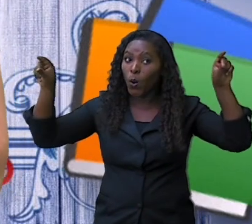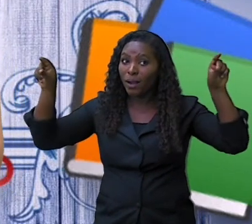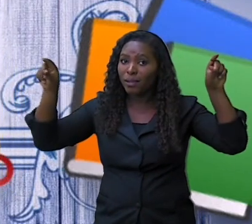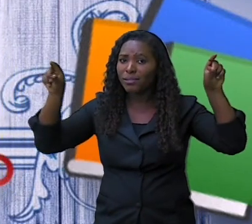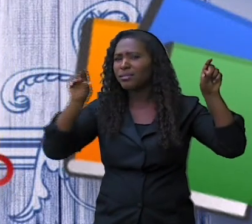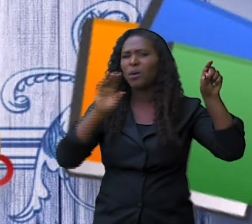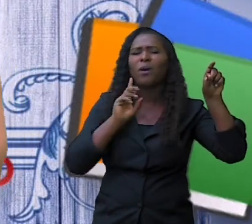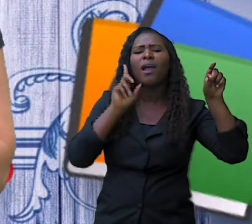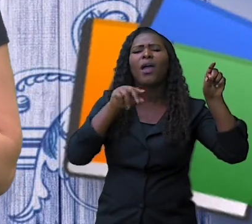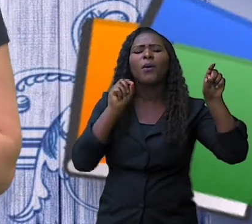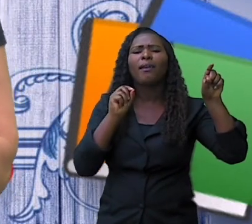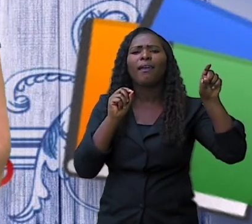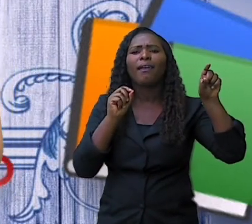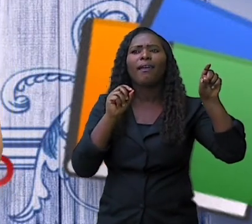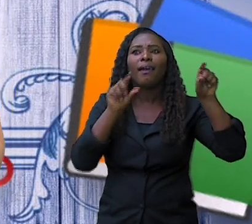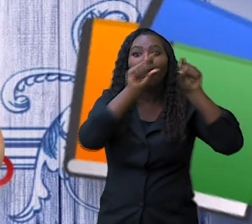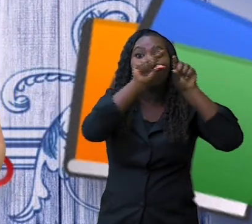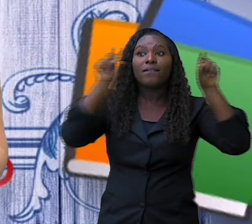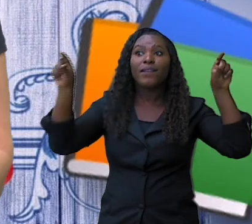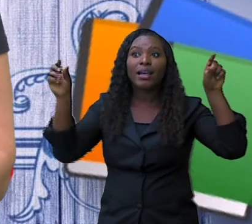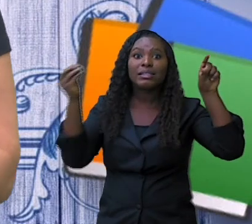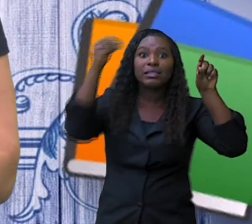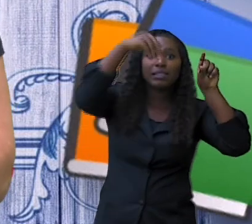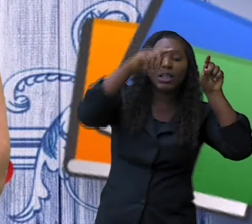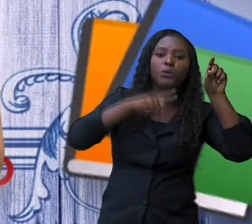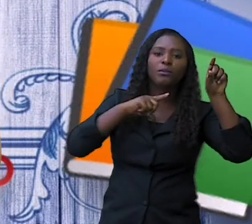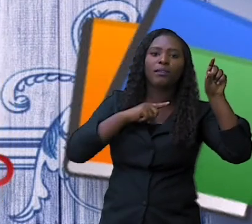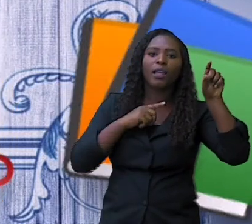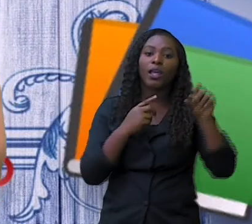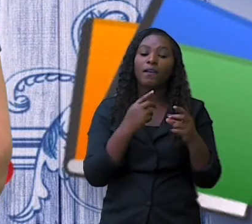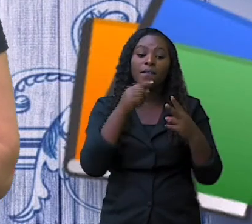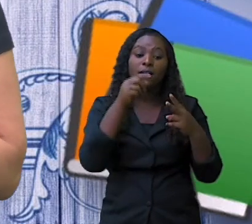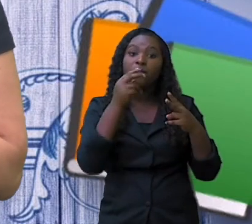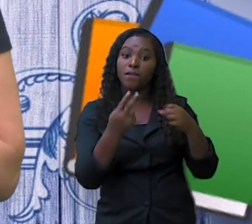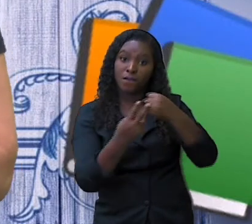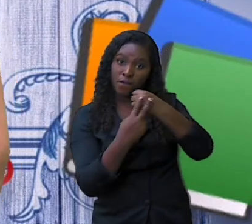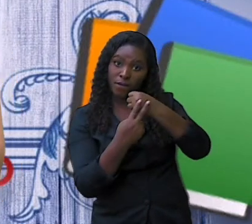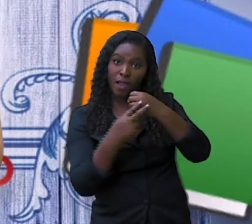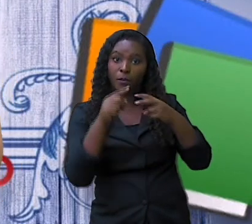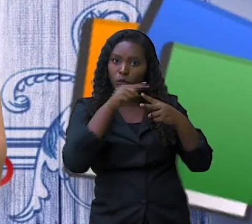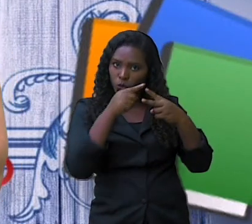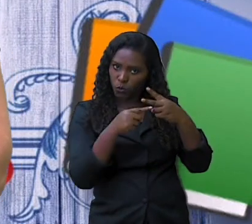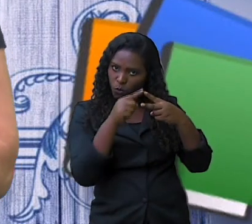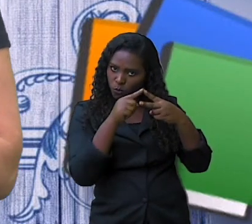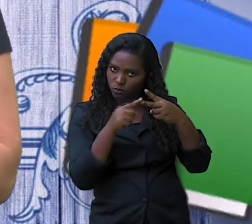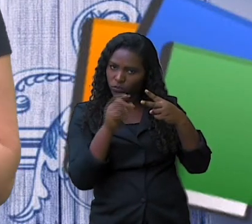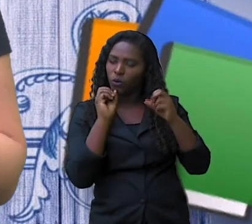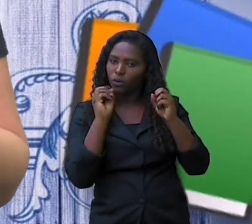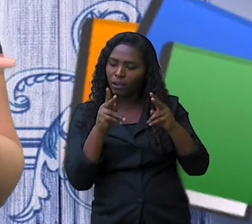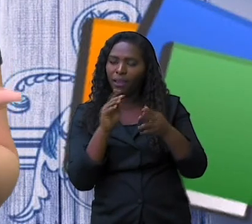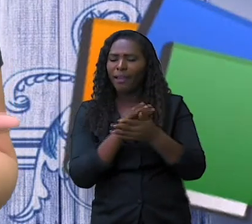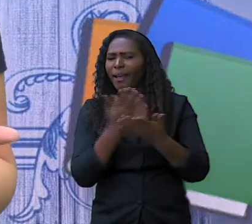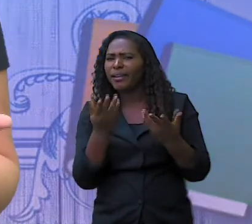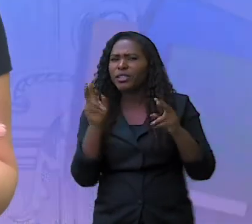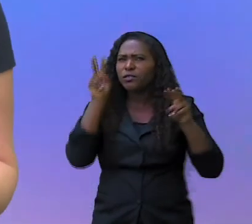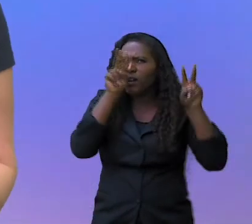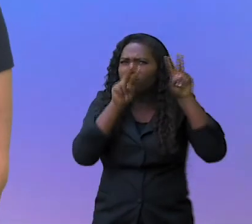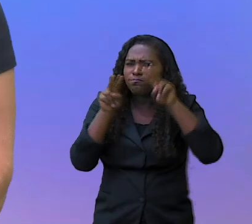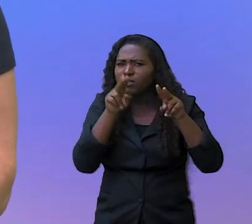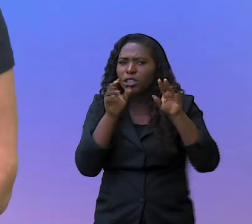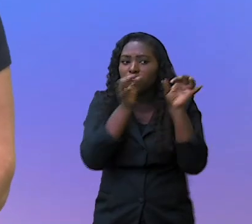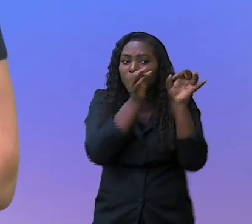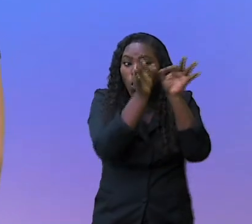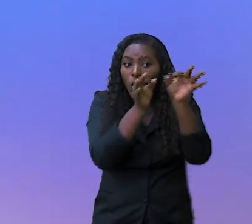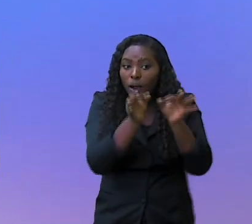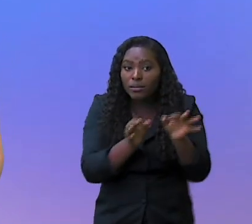esses termos e dizer, né, qual que é a função ali desempenhada por cada palavra. Então, adjunto